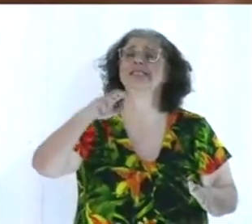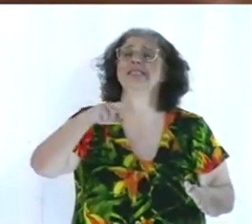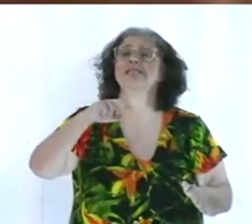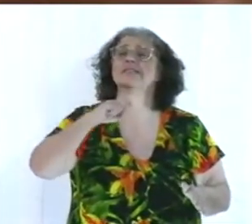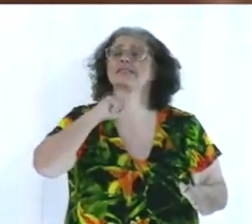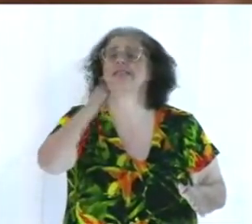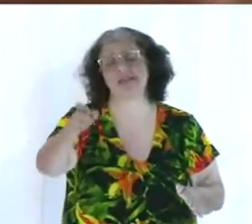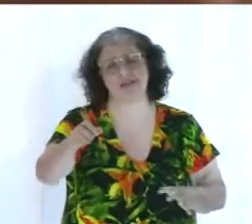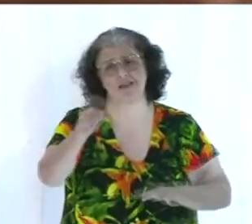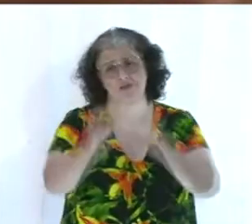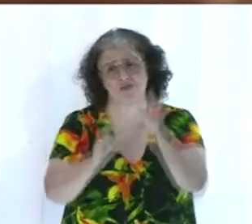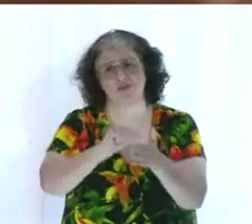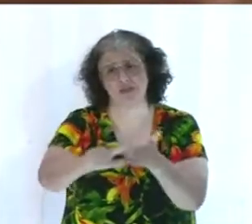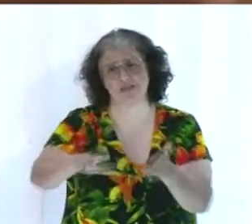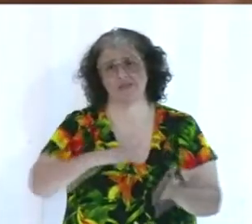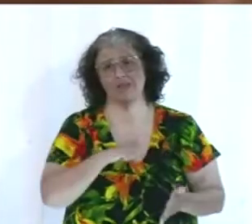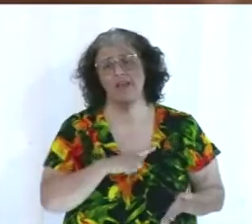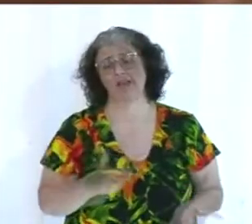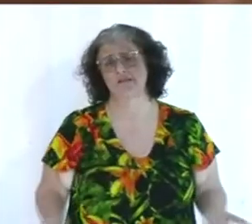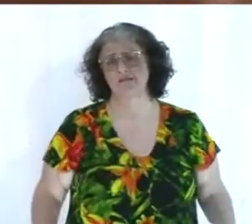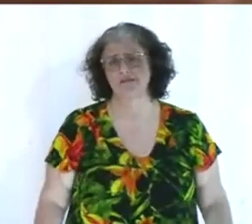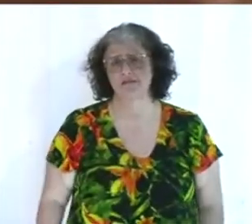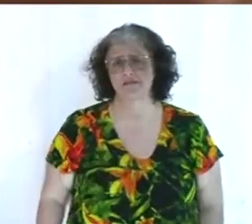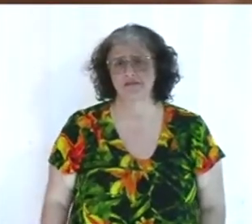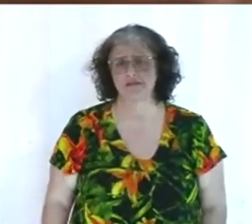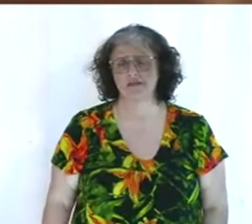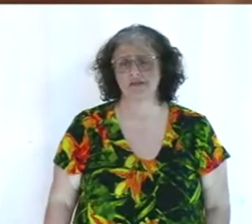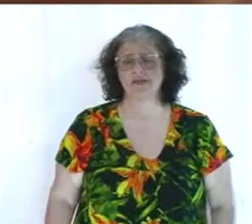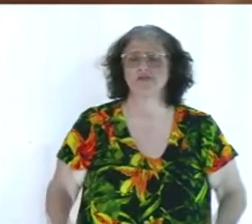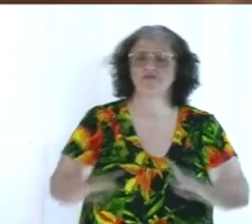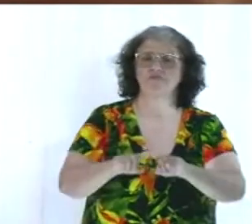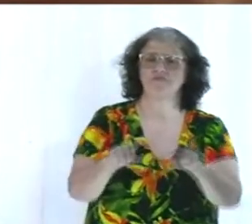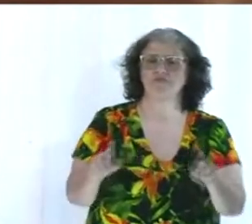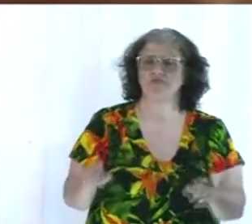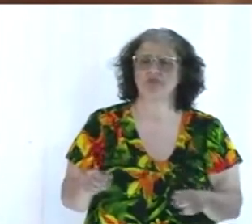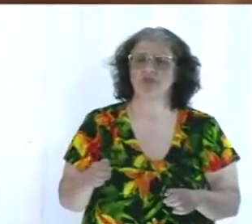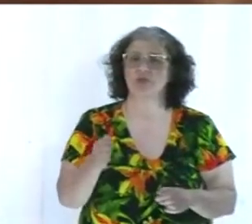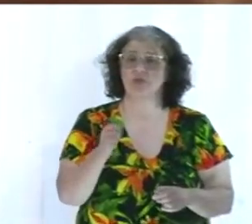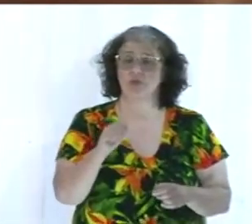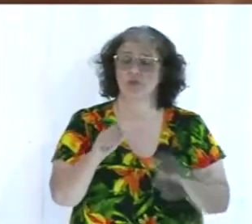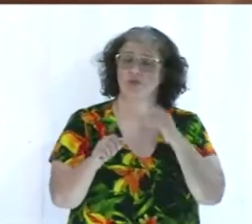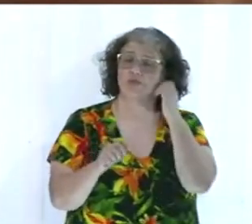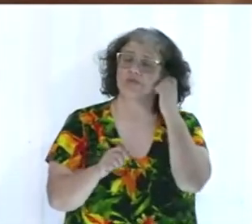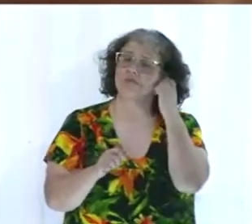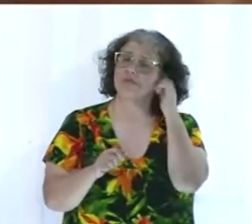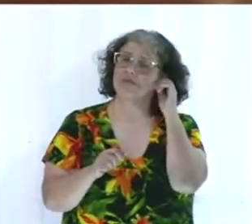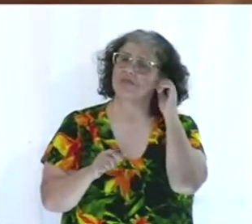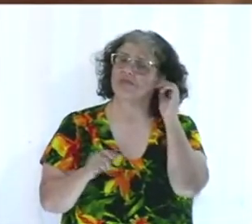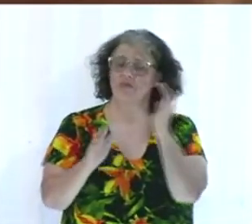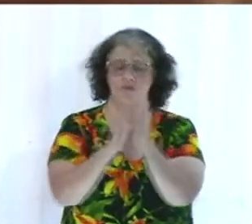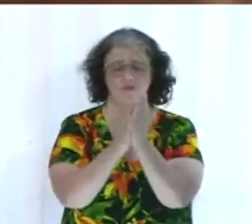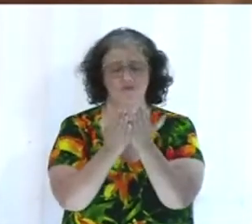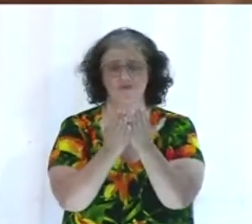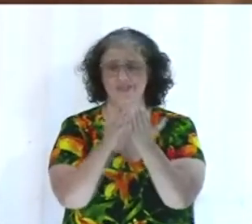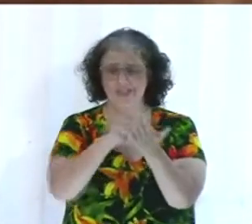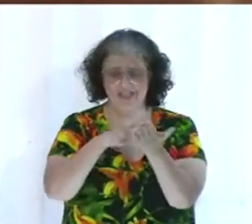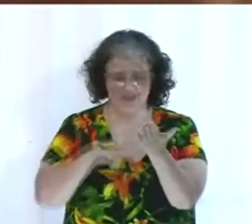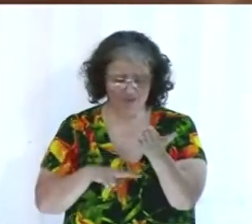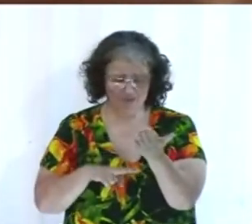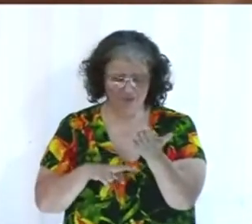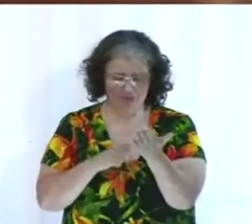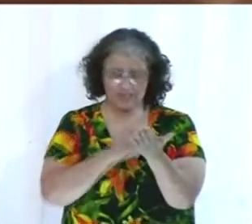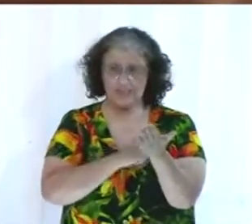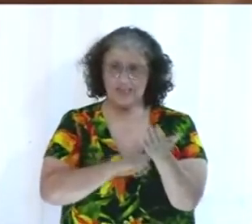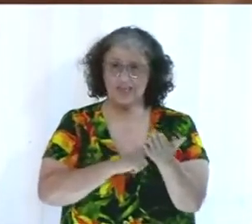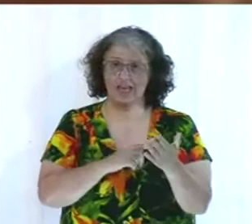texto nessa noite, o texto que iluminou o coração de Lutero, o texto que fez Lutero entender que não era com